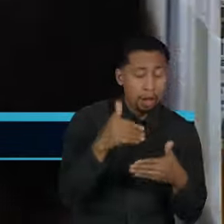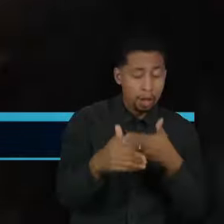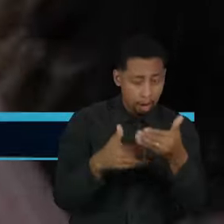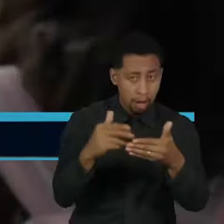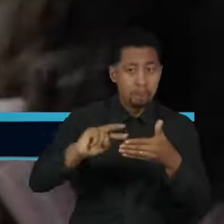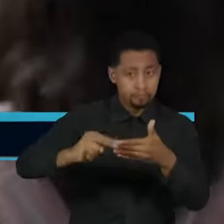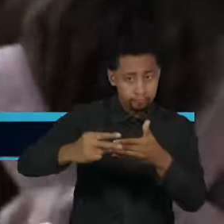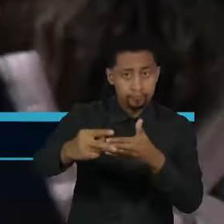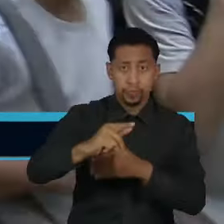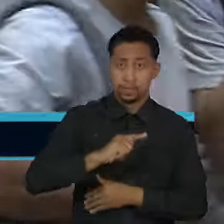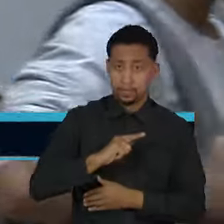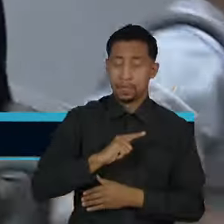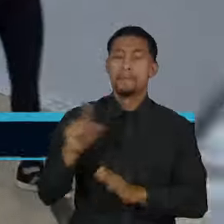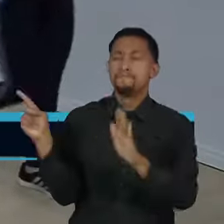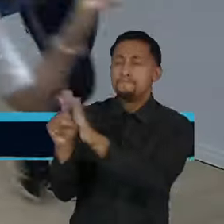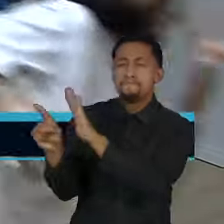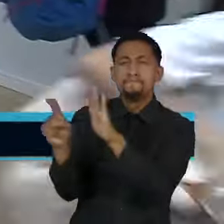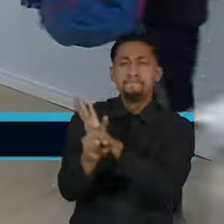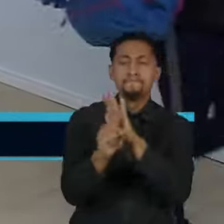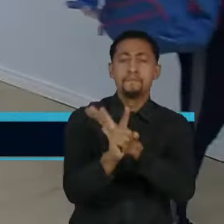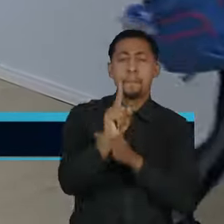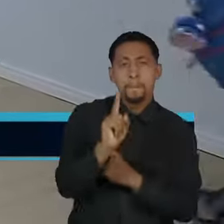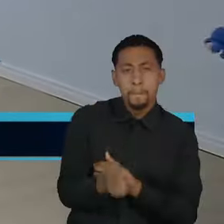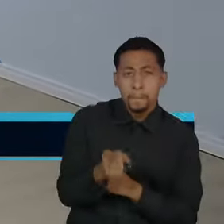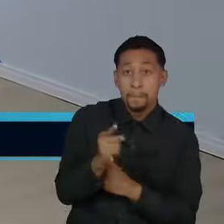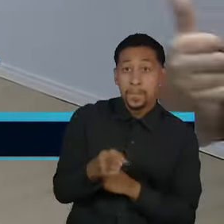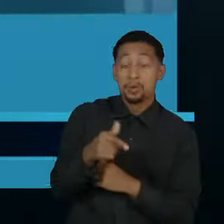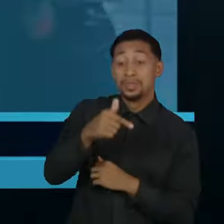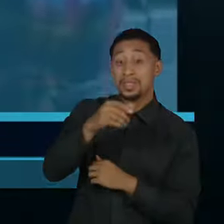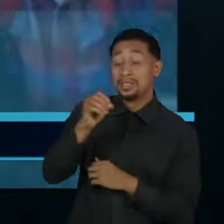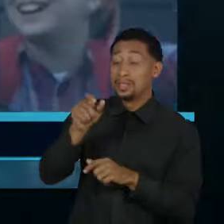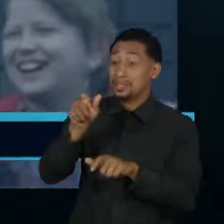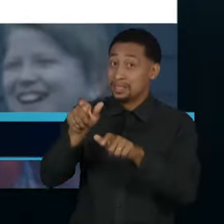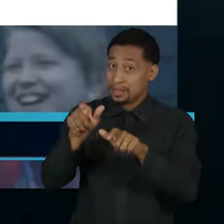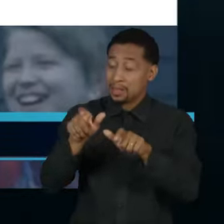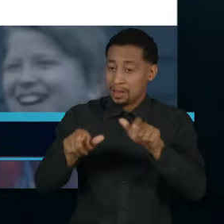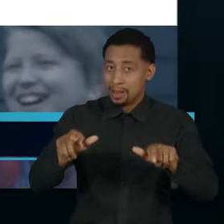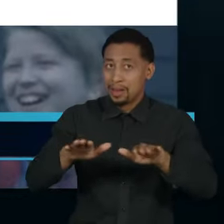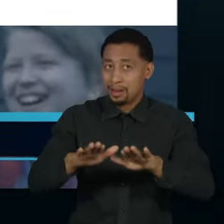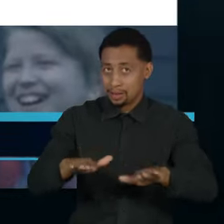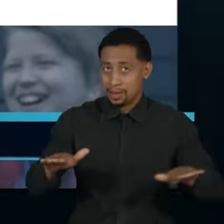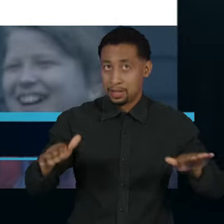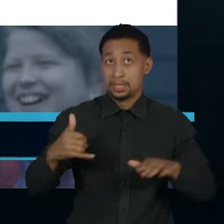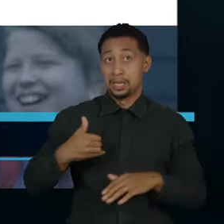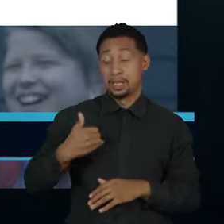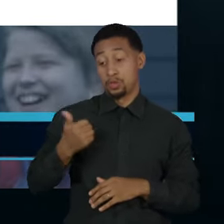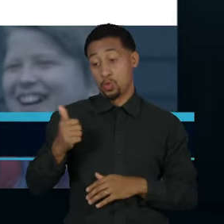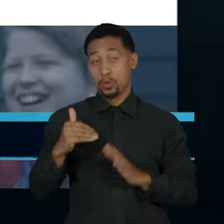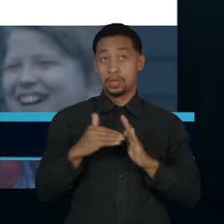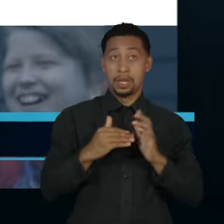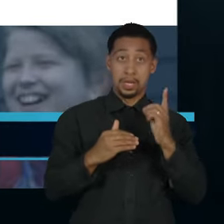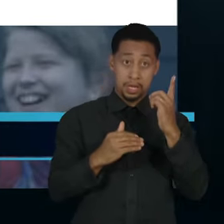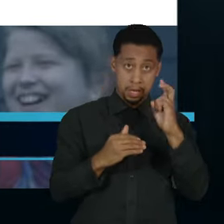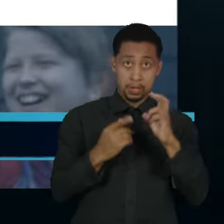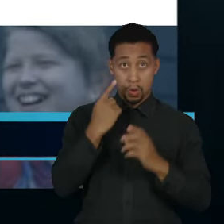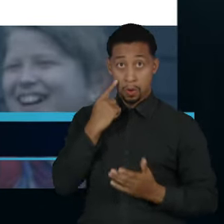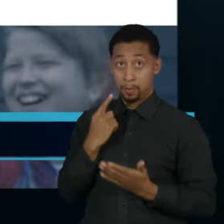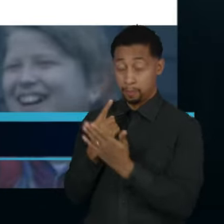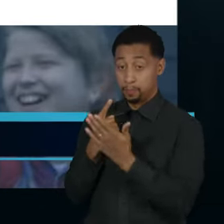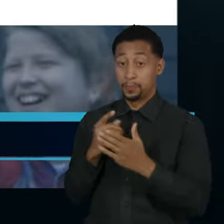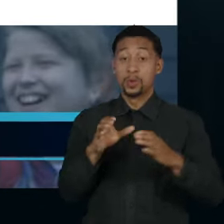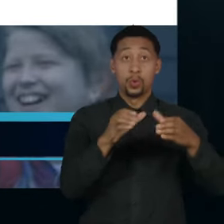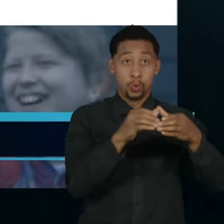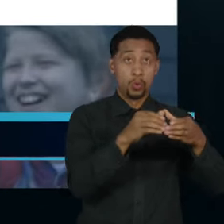279 mil crianças e adolescentes de 11 a 15 anos. Um em cada seis deles declarou ter passado por situações de